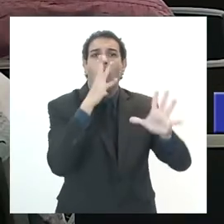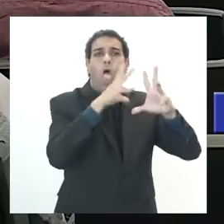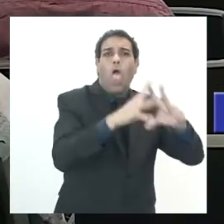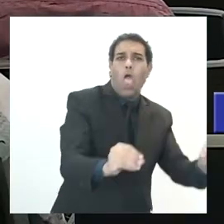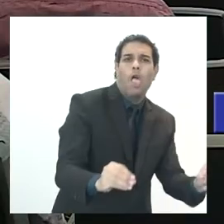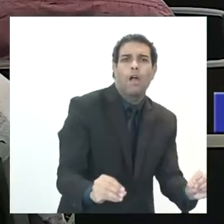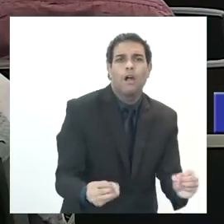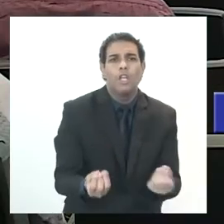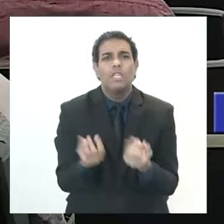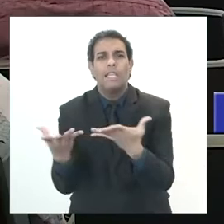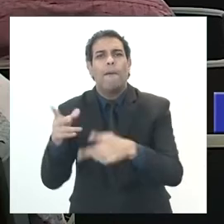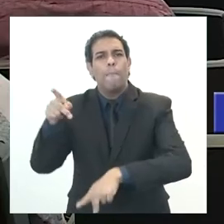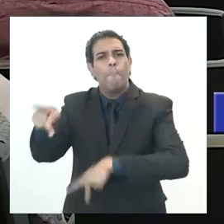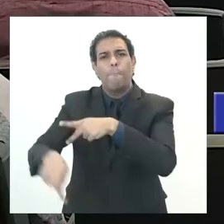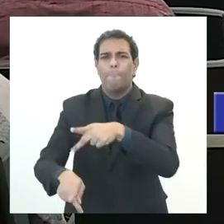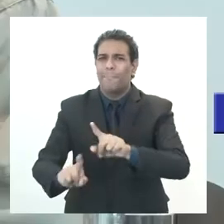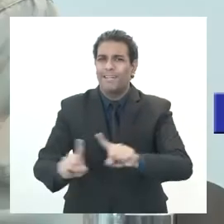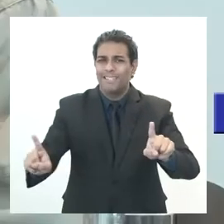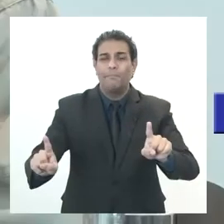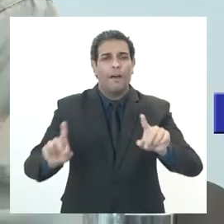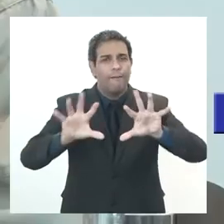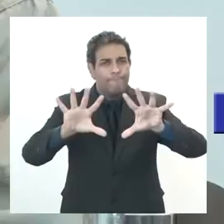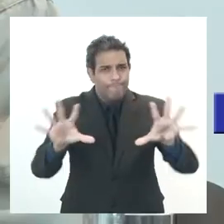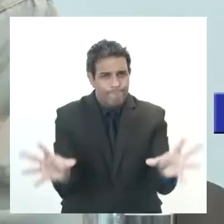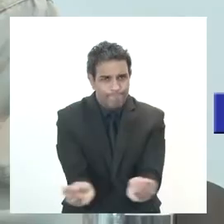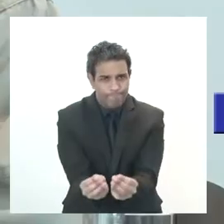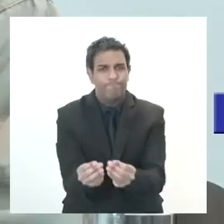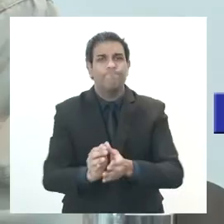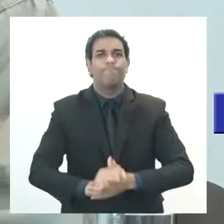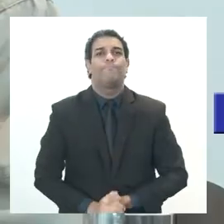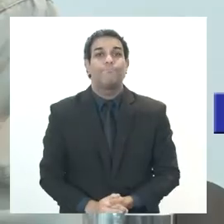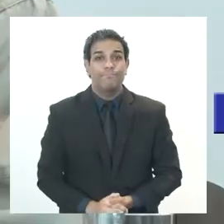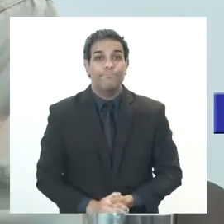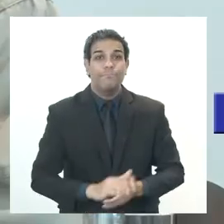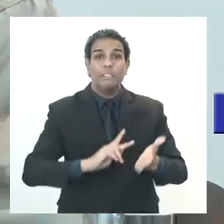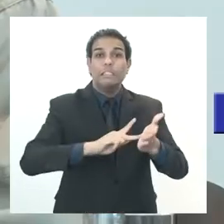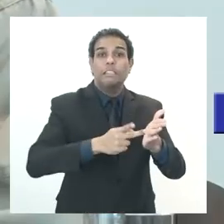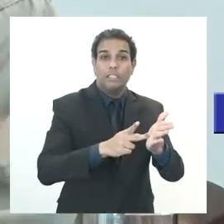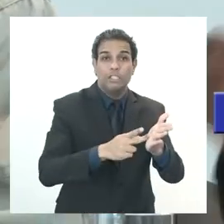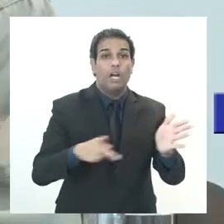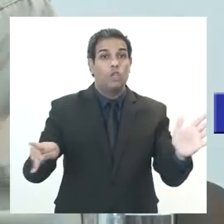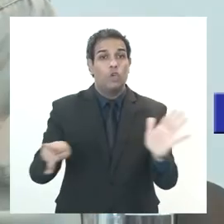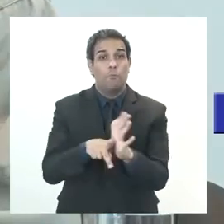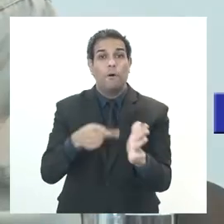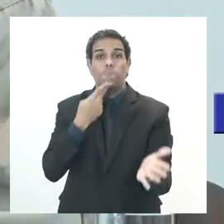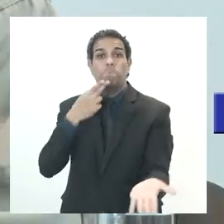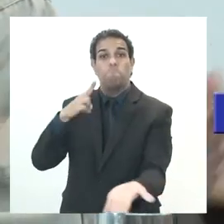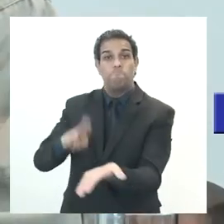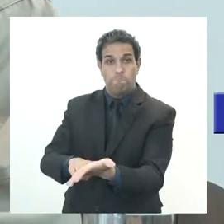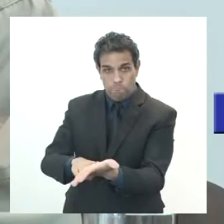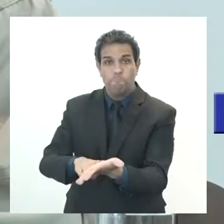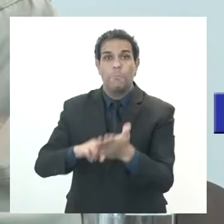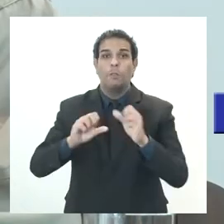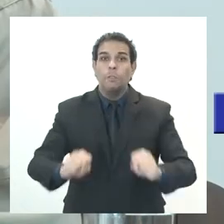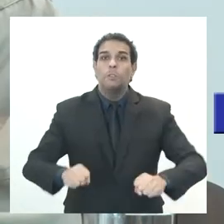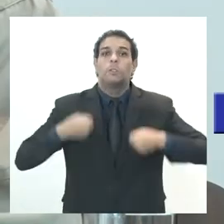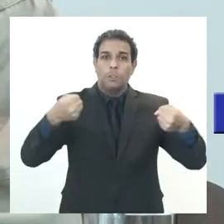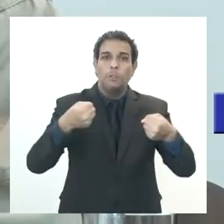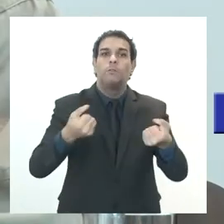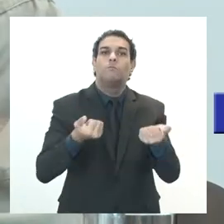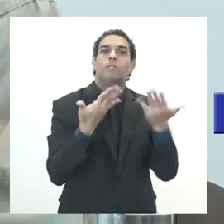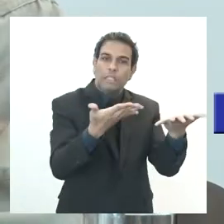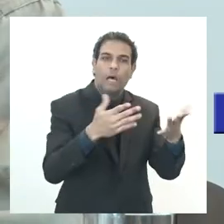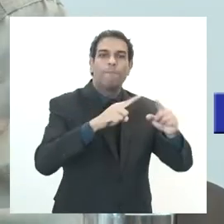hoje necessita para concluir companheiros o sindicato dos Correios ele está em defesa dos trabalhadores